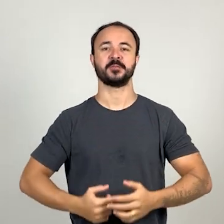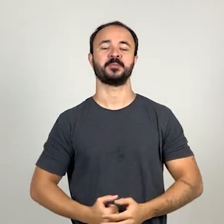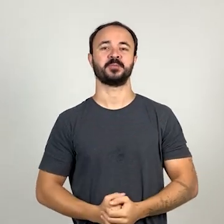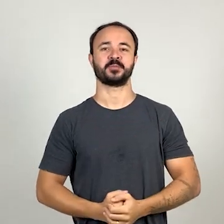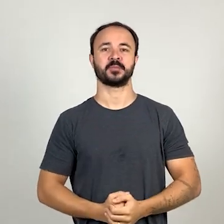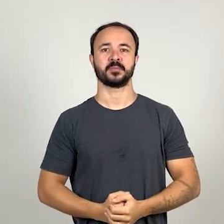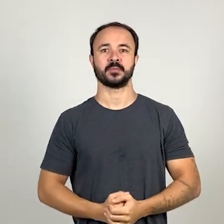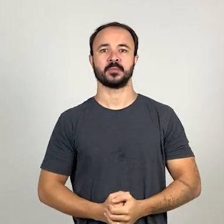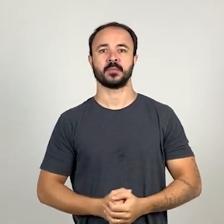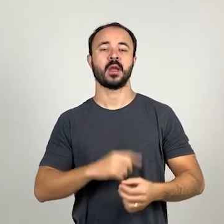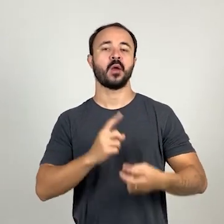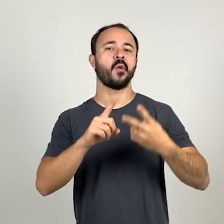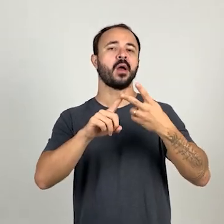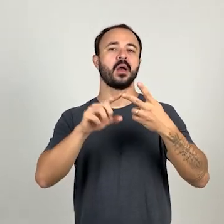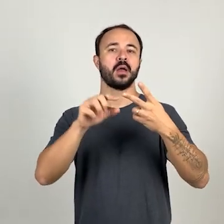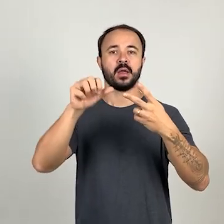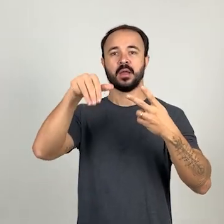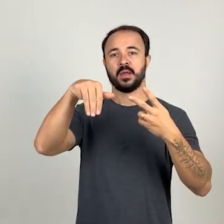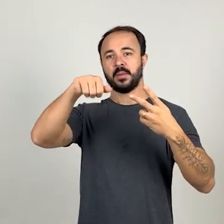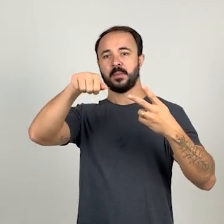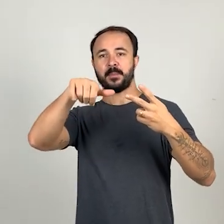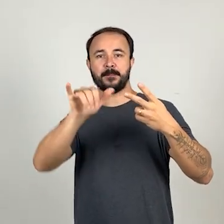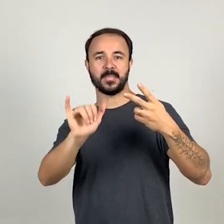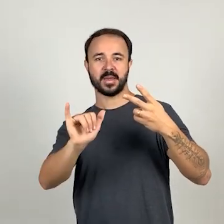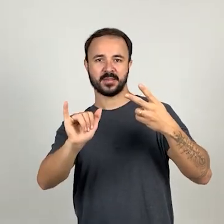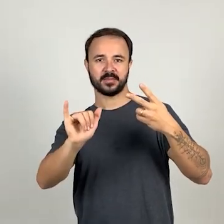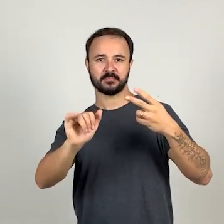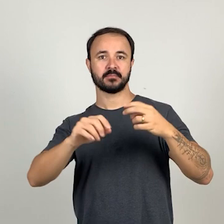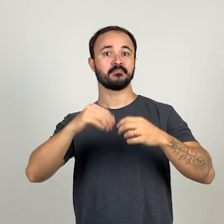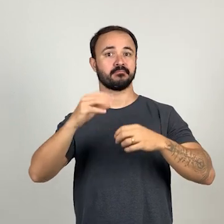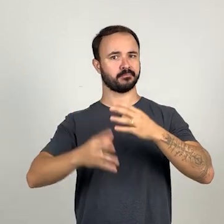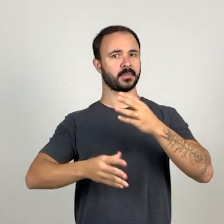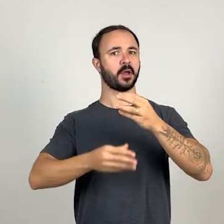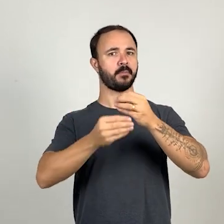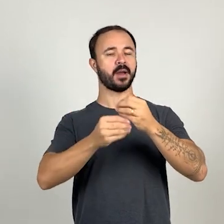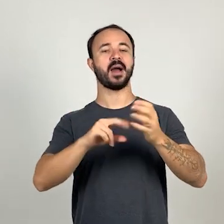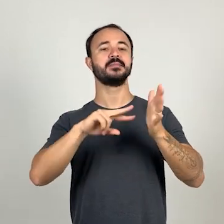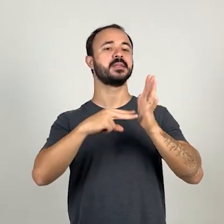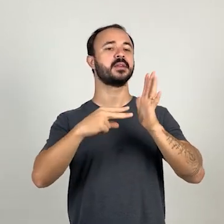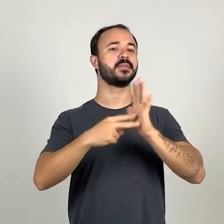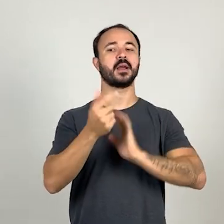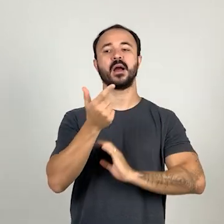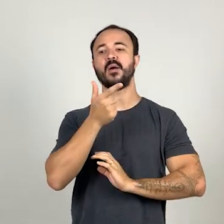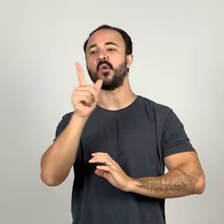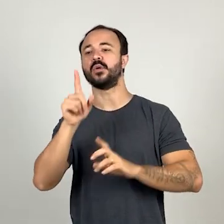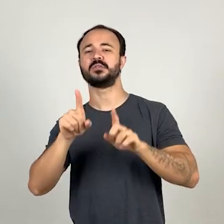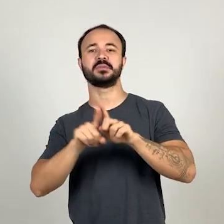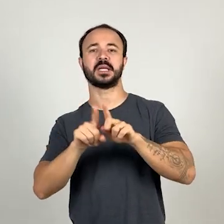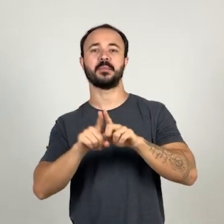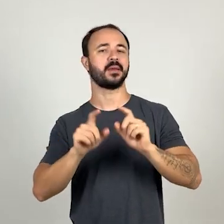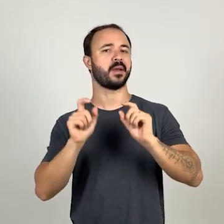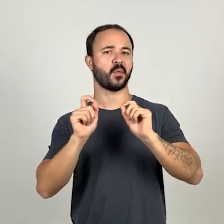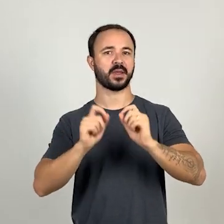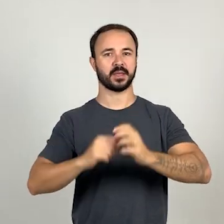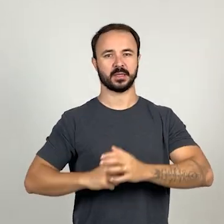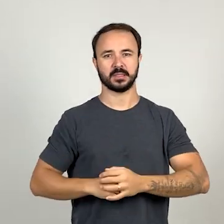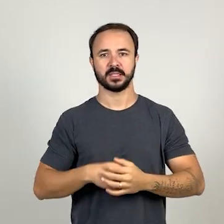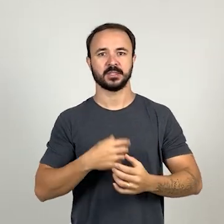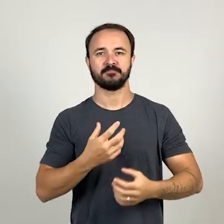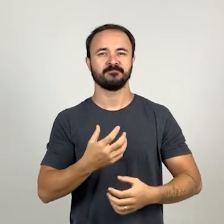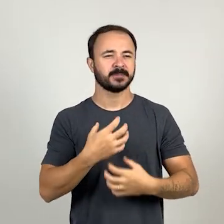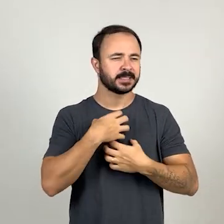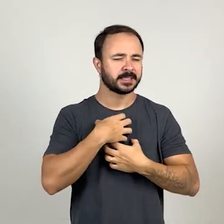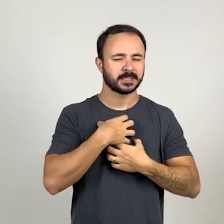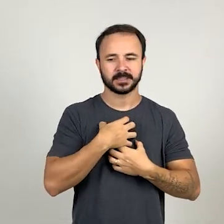May, contudo, possui um significado extra, que é o de expressar um desejo de um jeito mais polido, uma vontade, quando